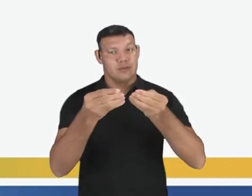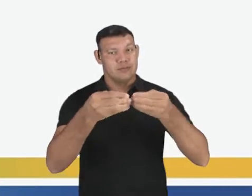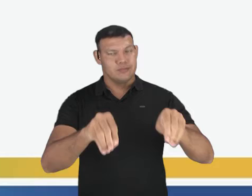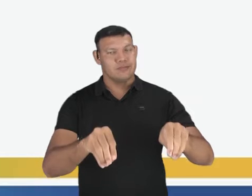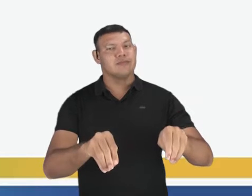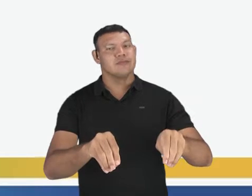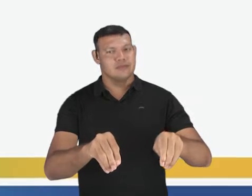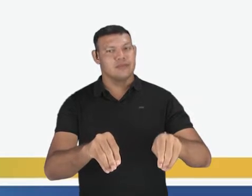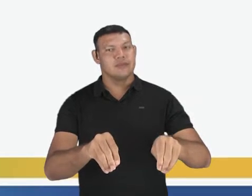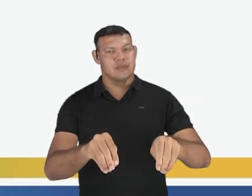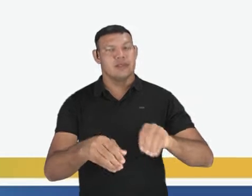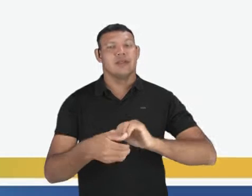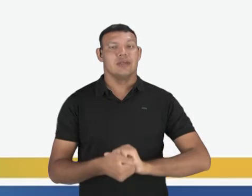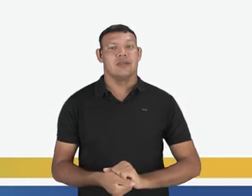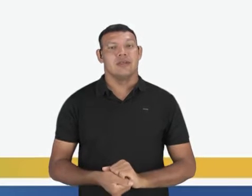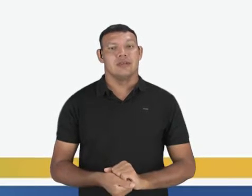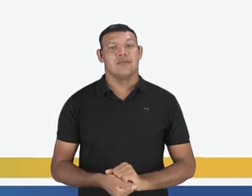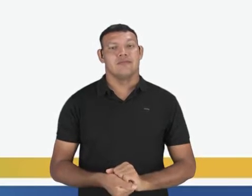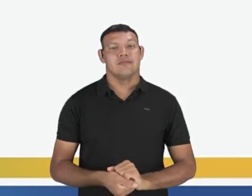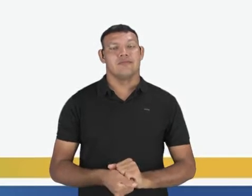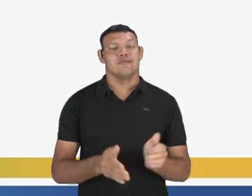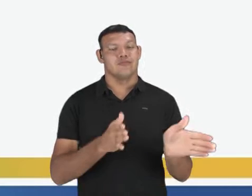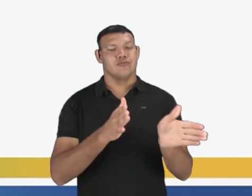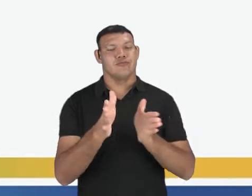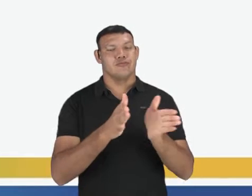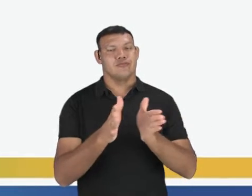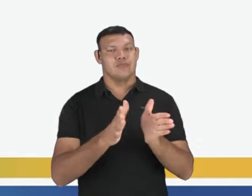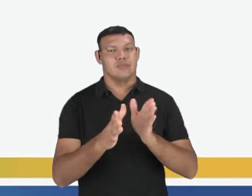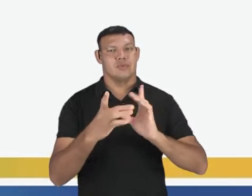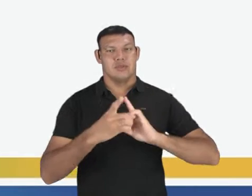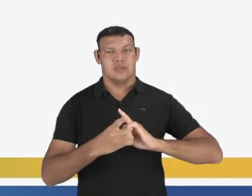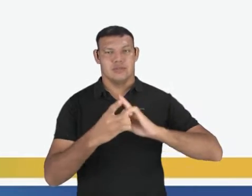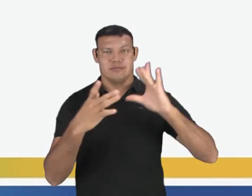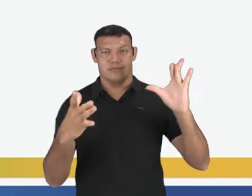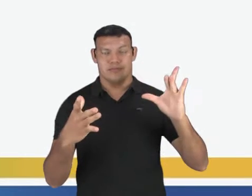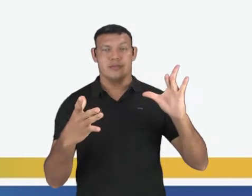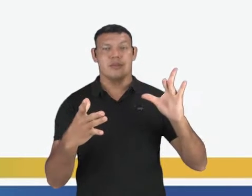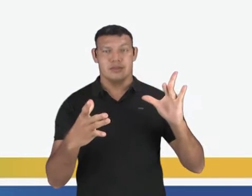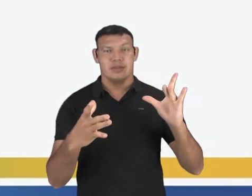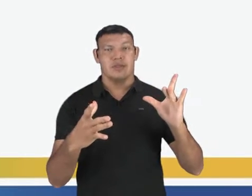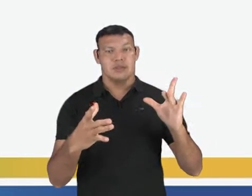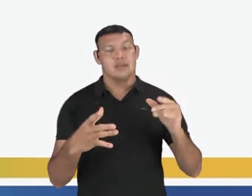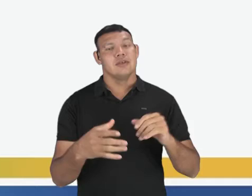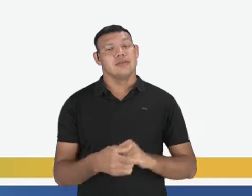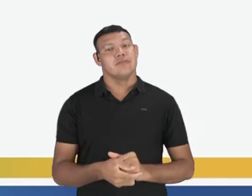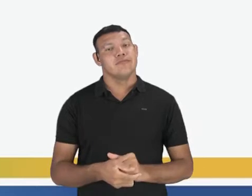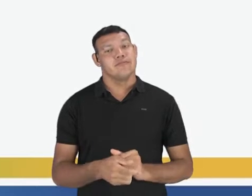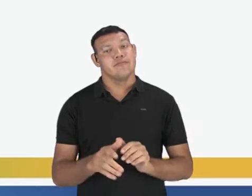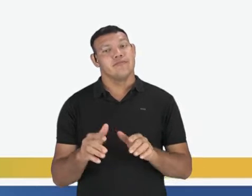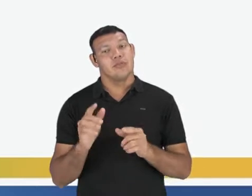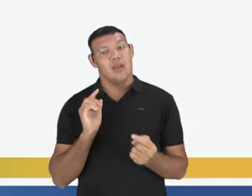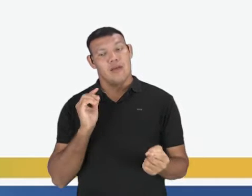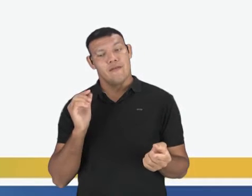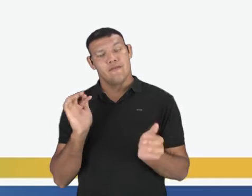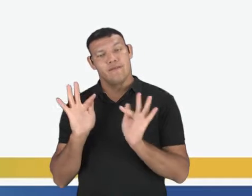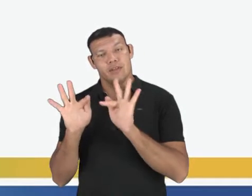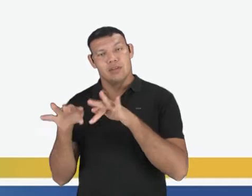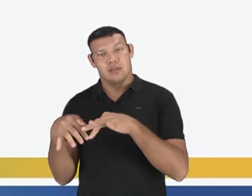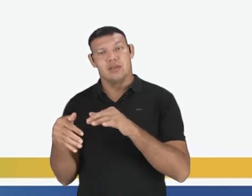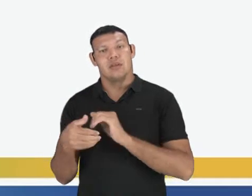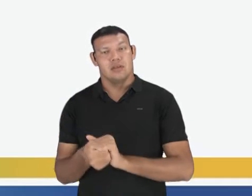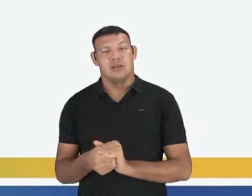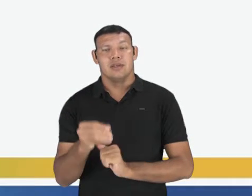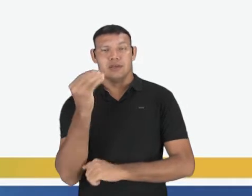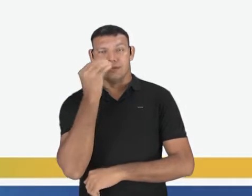a consolidação do processo democrático, que, por fim, acaba acarretando maior